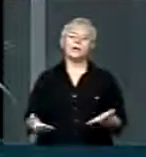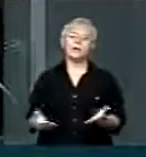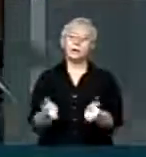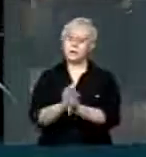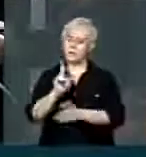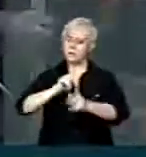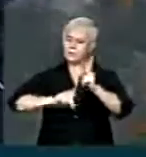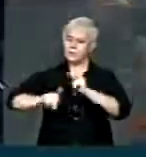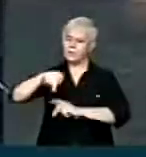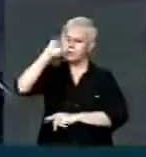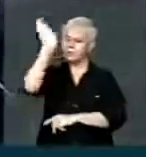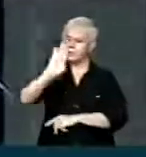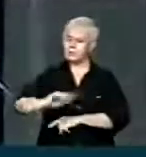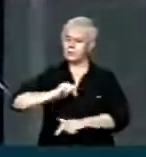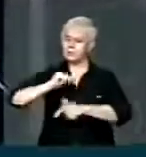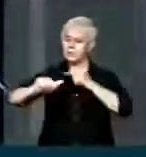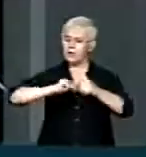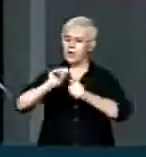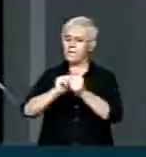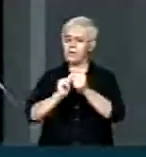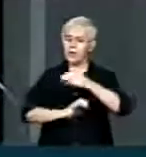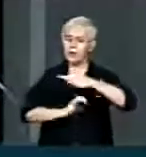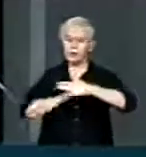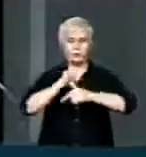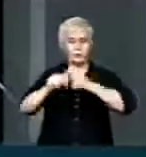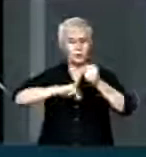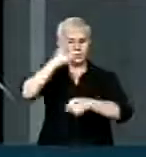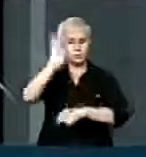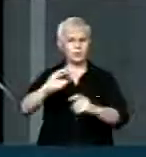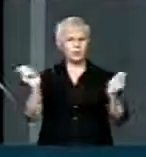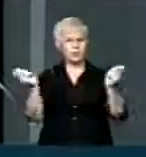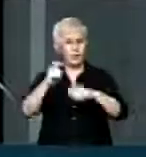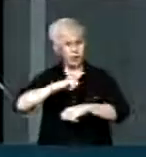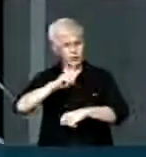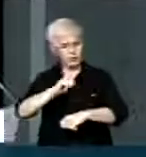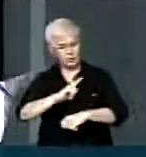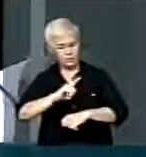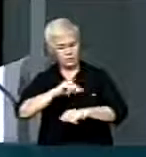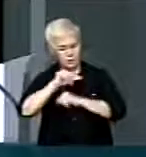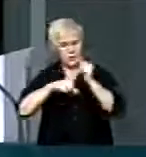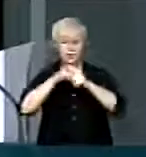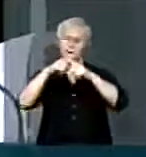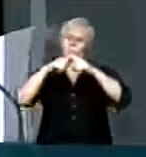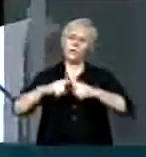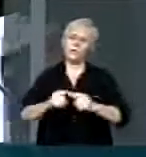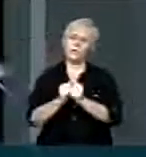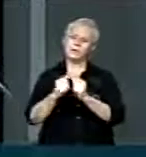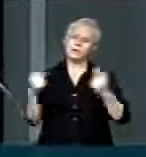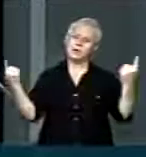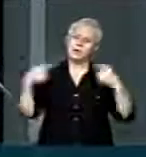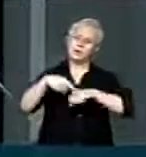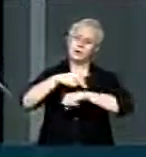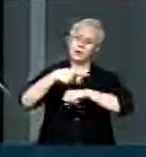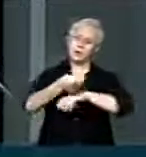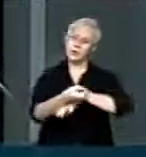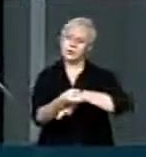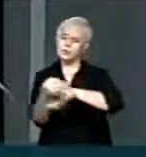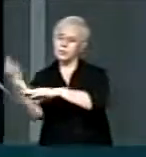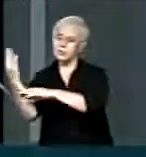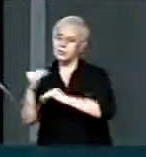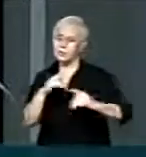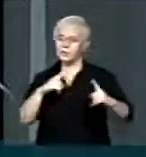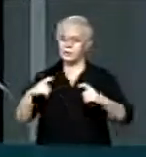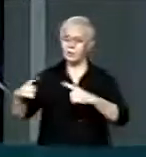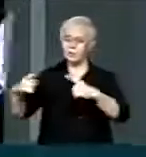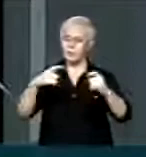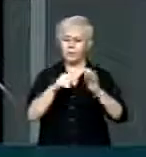trabalhador brasileiro, o empresariado brasileiro, possa ter poder de competitividade contra esses países que estão brigando no mundo.